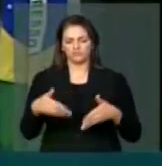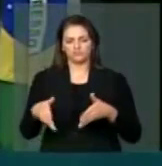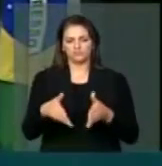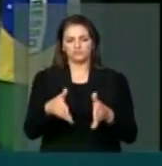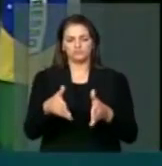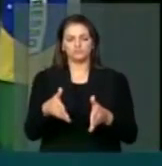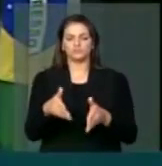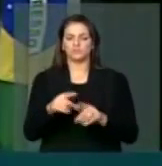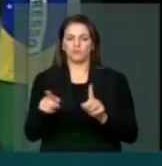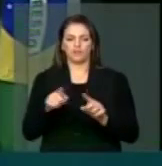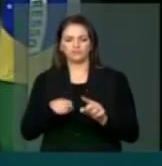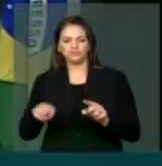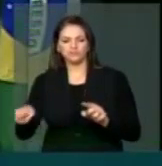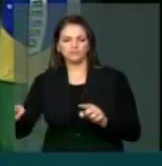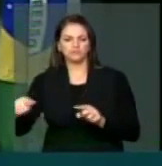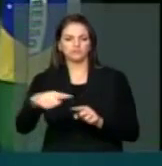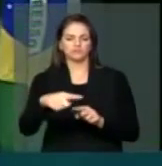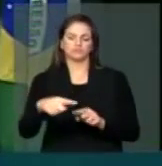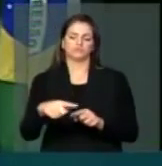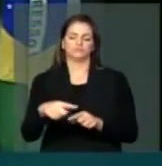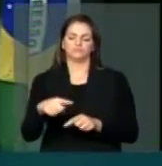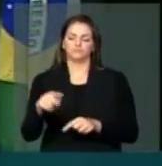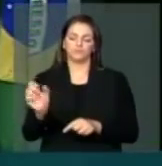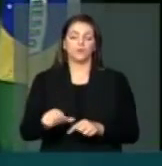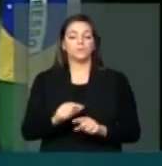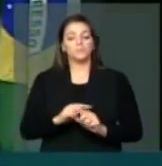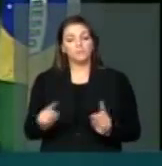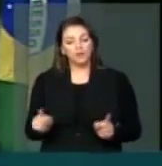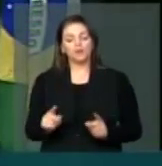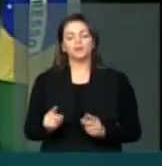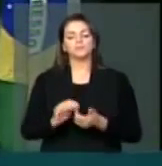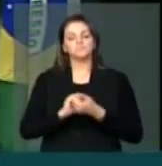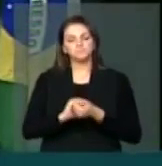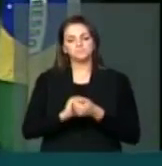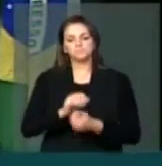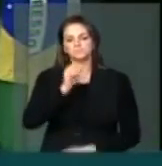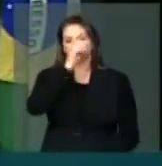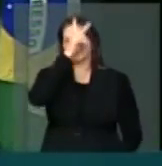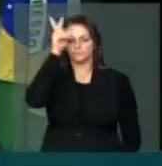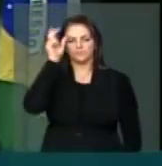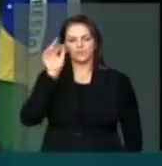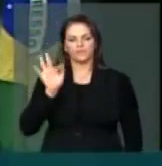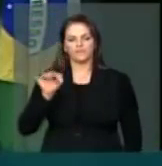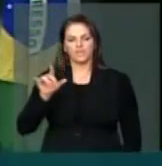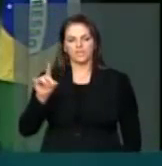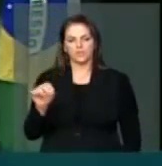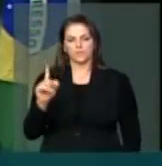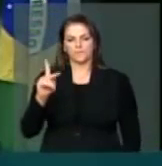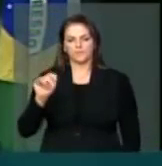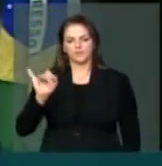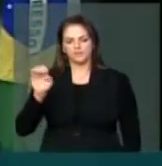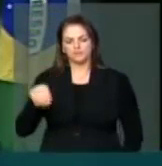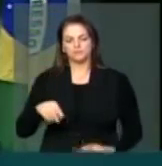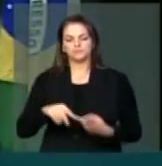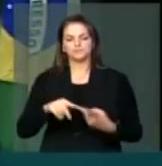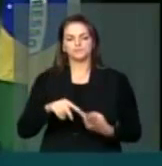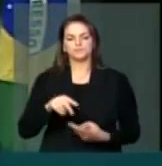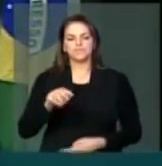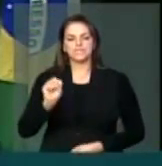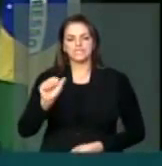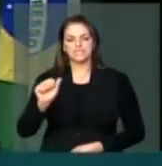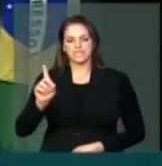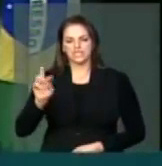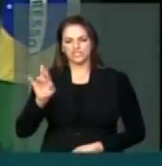cruzada grande. E as prefeituras, quero render homenagem que o prefeito Fernando Paim, lá de São Vicente também, o próprio prefeito Sadi, ali da